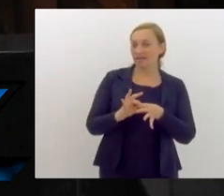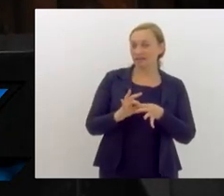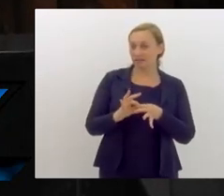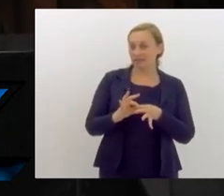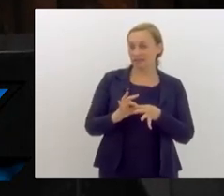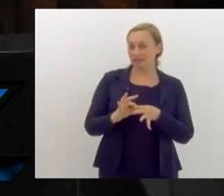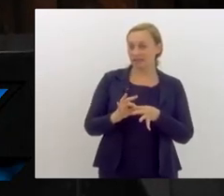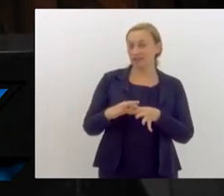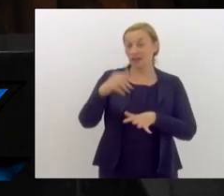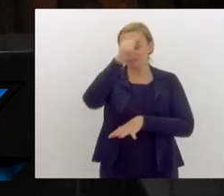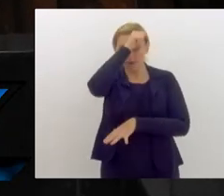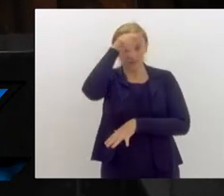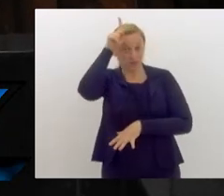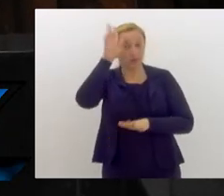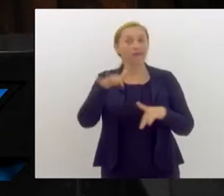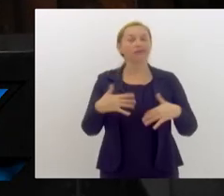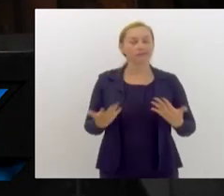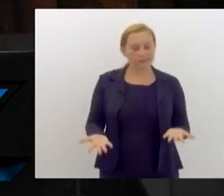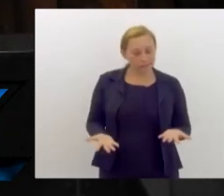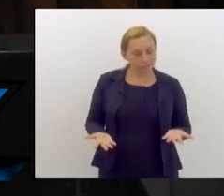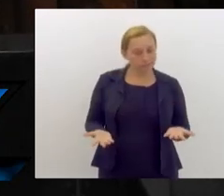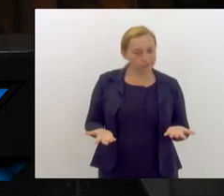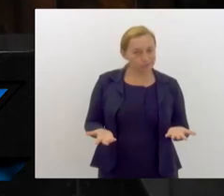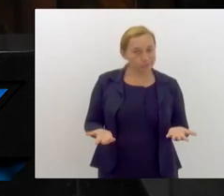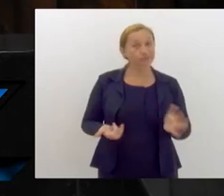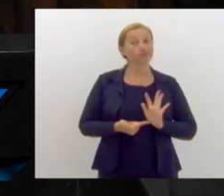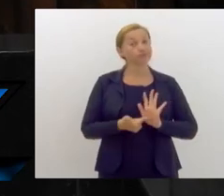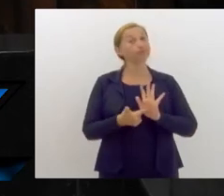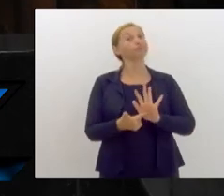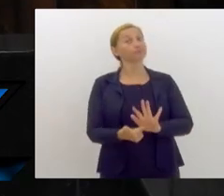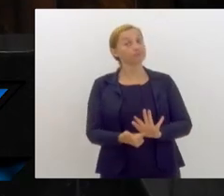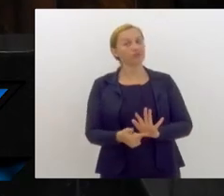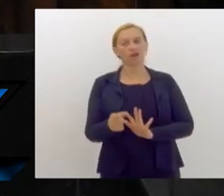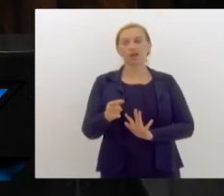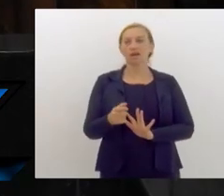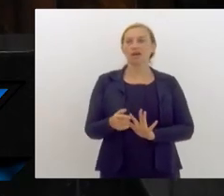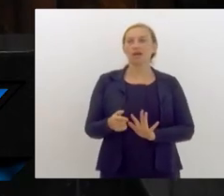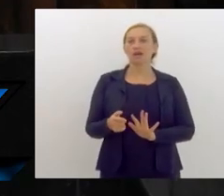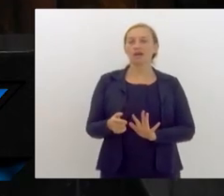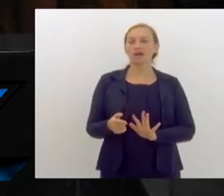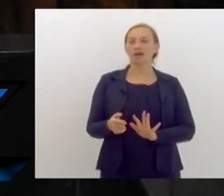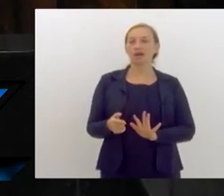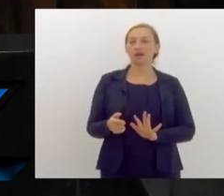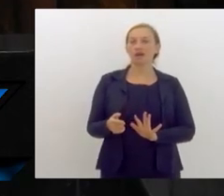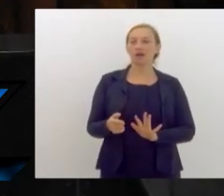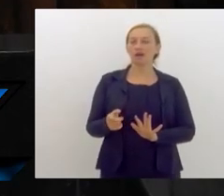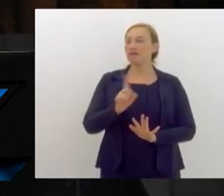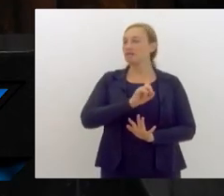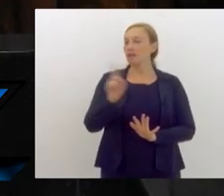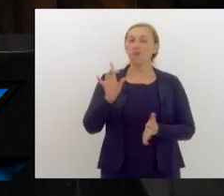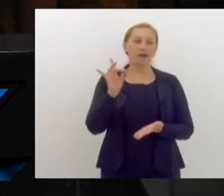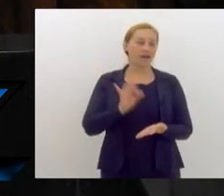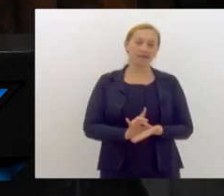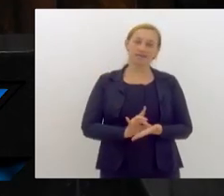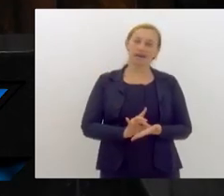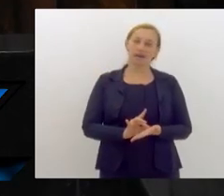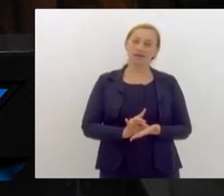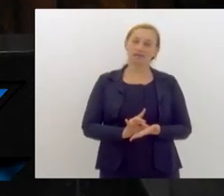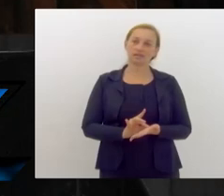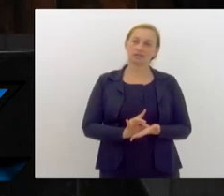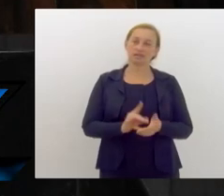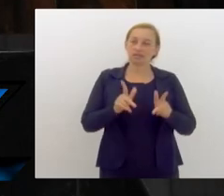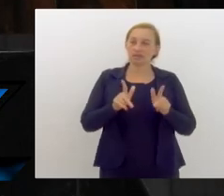da prefeitura eu acho que vai vai mostrar não vai mostrar a realidade essa minissérie do prefeito